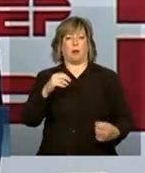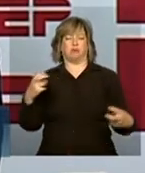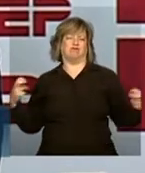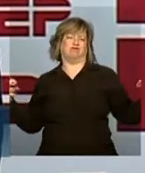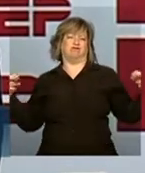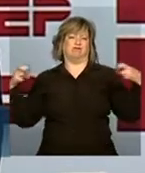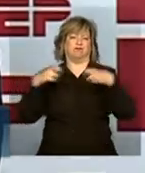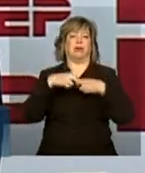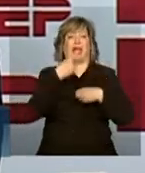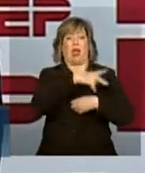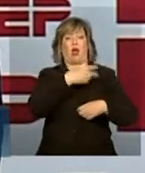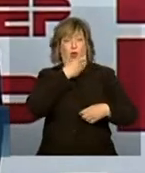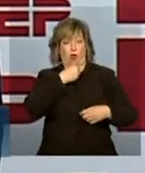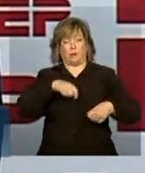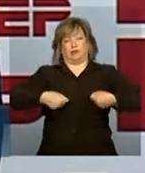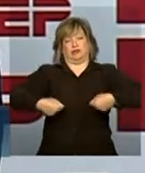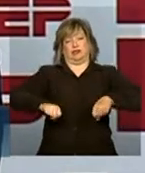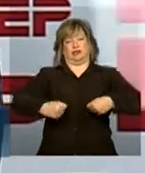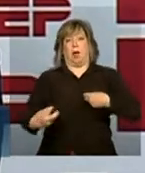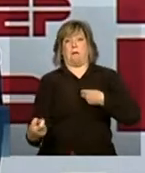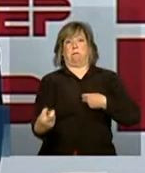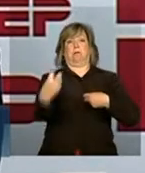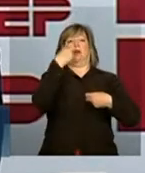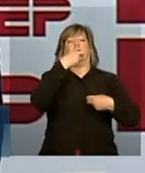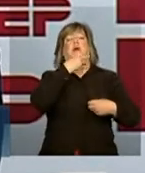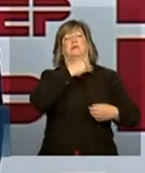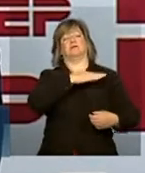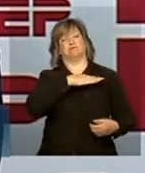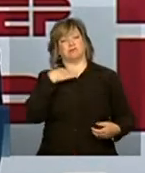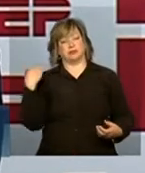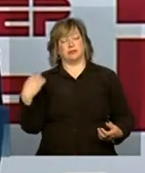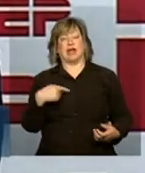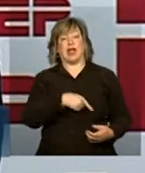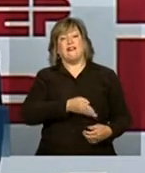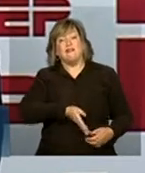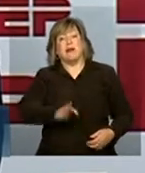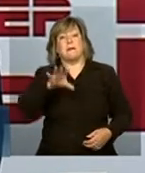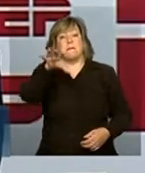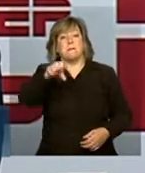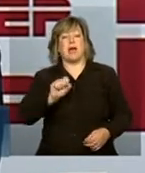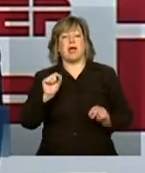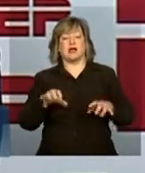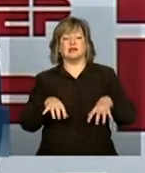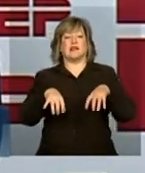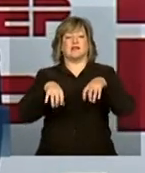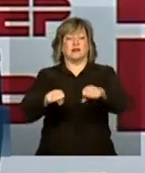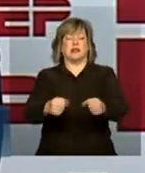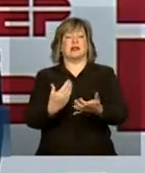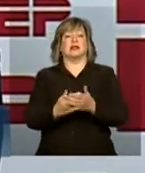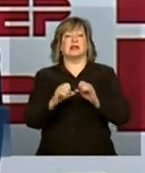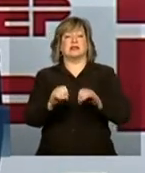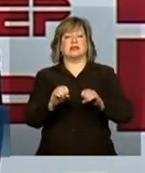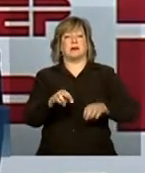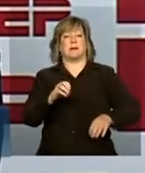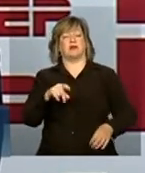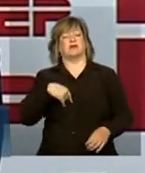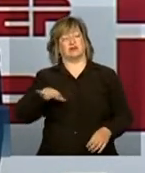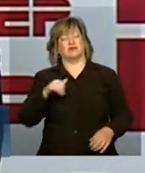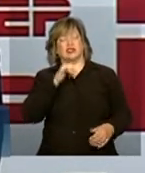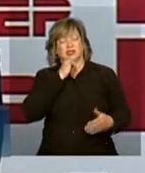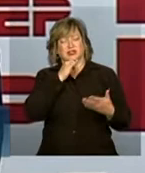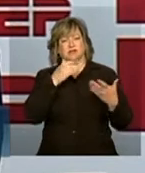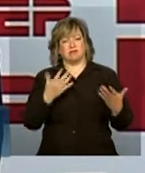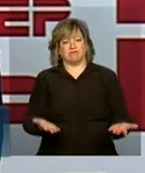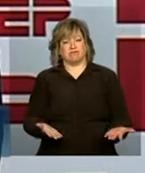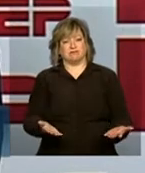colidiu com a moto que ele estava participando. Ele estava buscando a certificação do ensino médio. Portanto, a gente vê isso com muita tristeza,